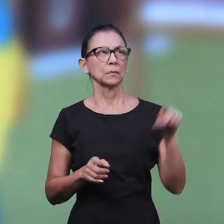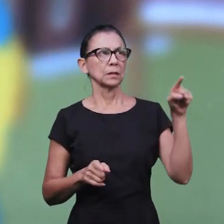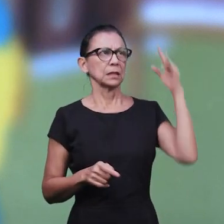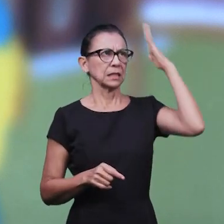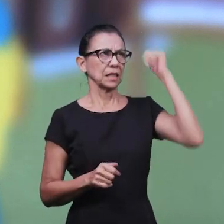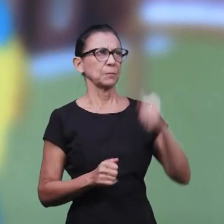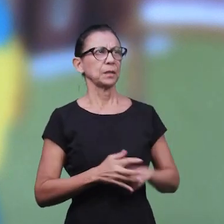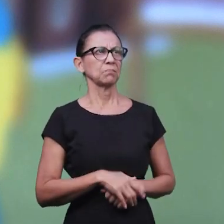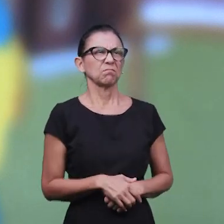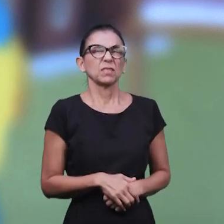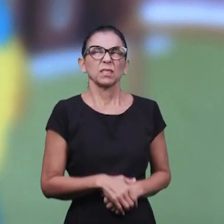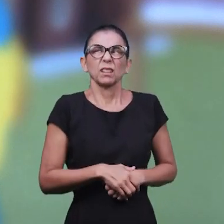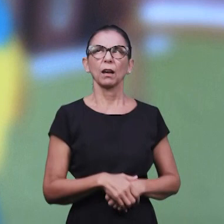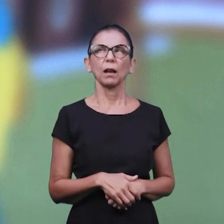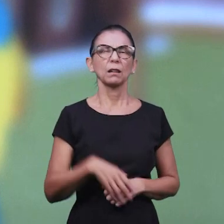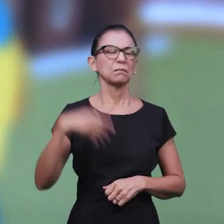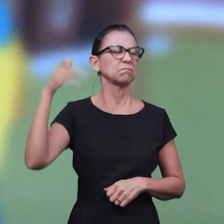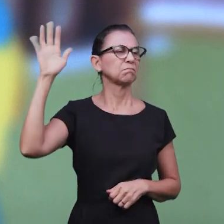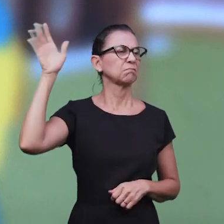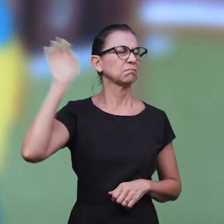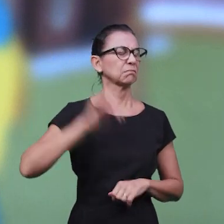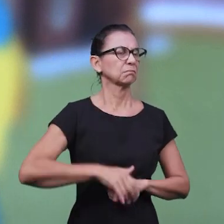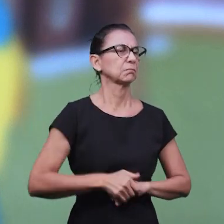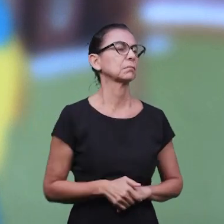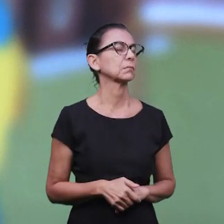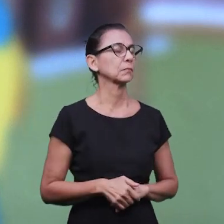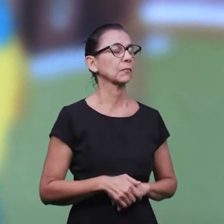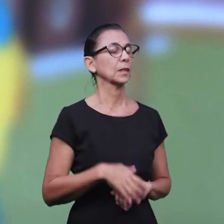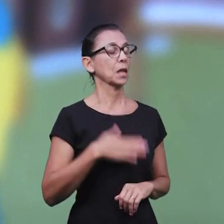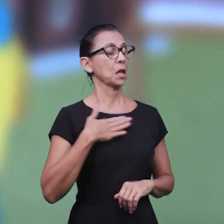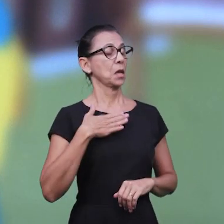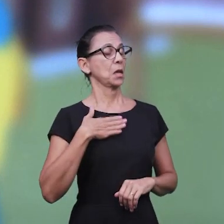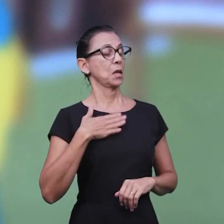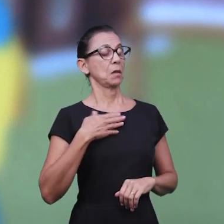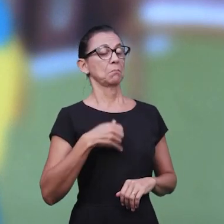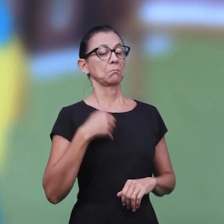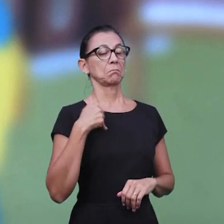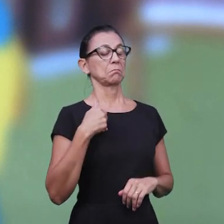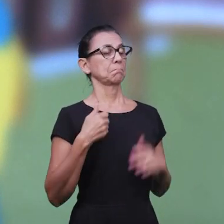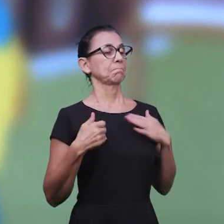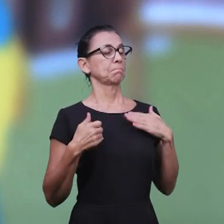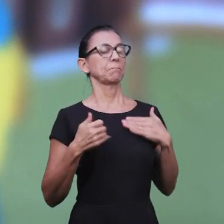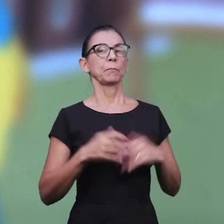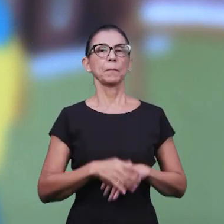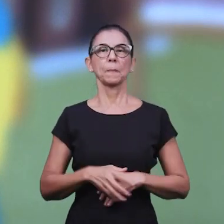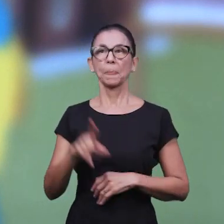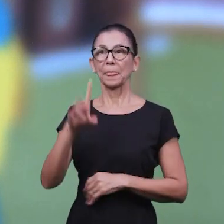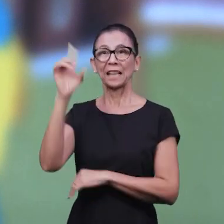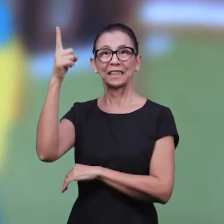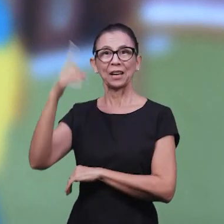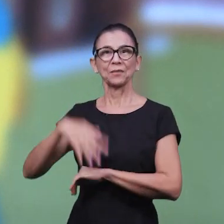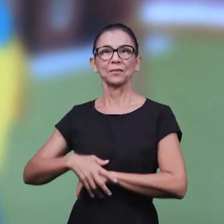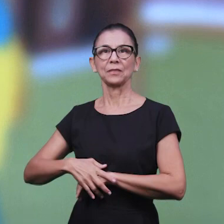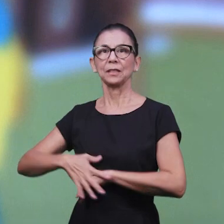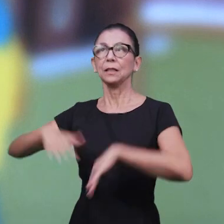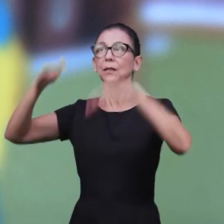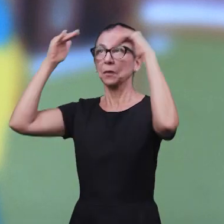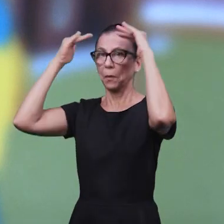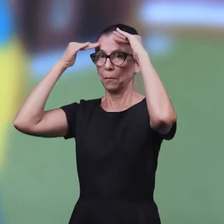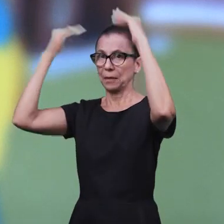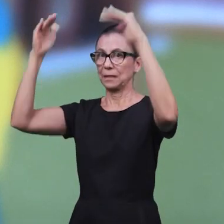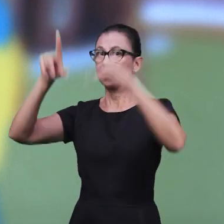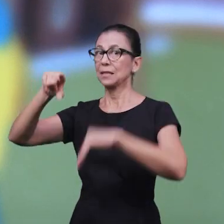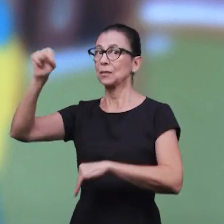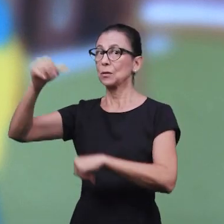Ele escolheu fazer a sua própria vontade. Já Davi escolheu obedecer aos mandamentos do